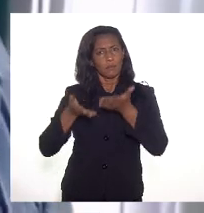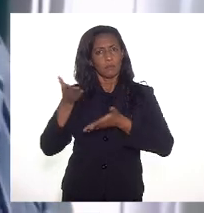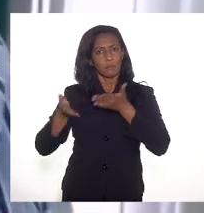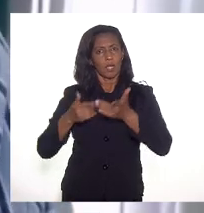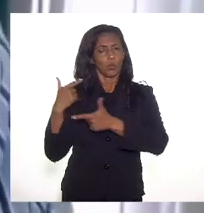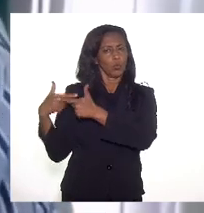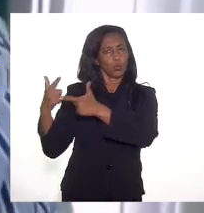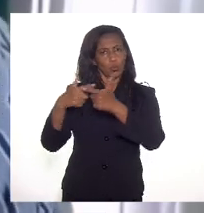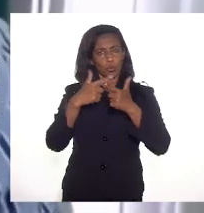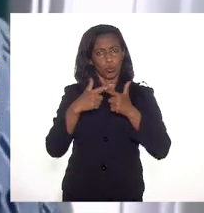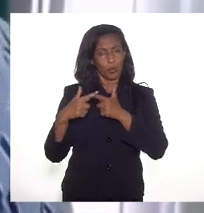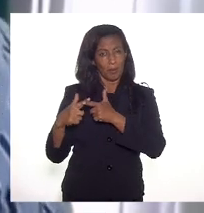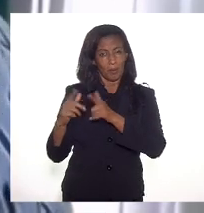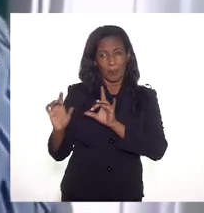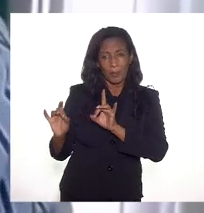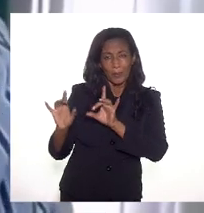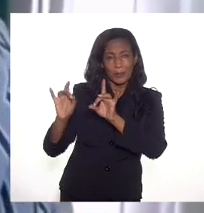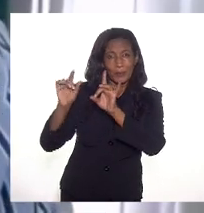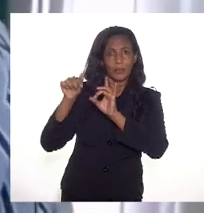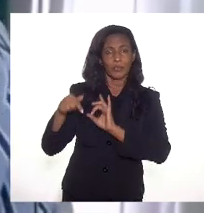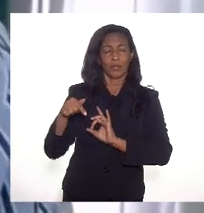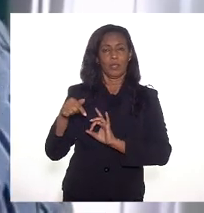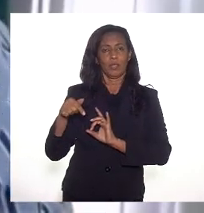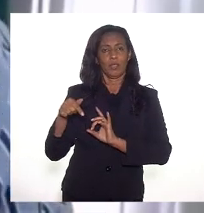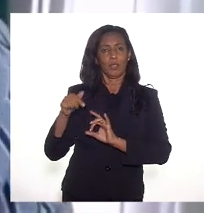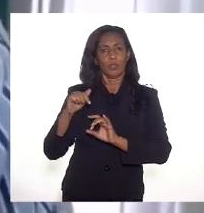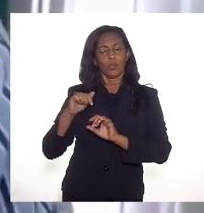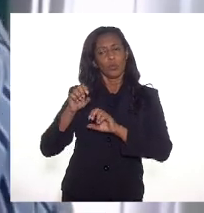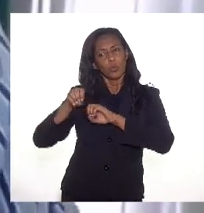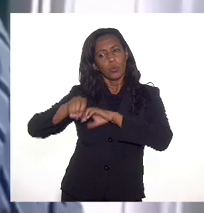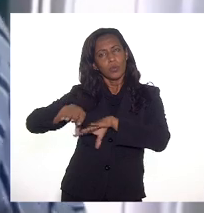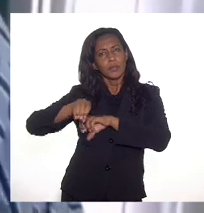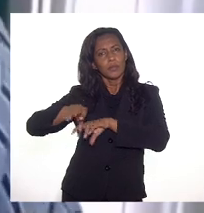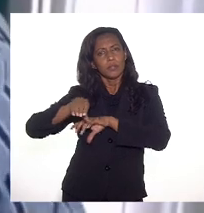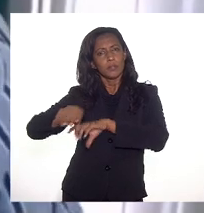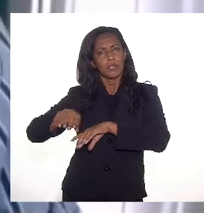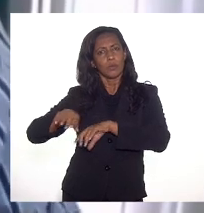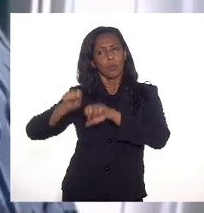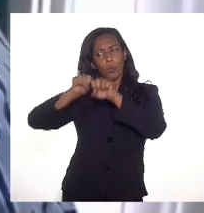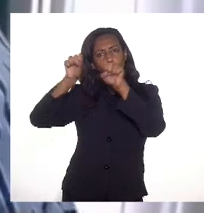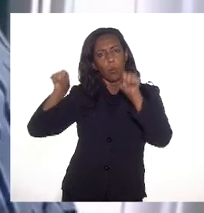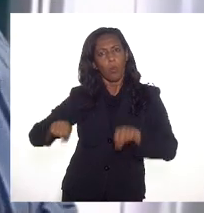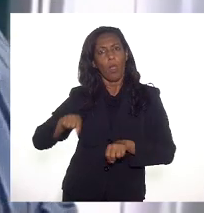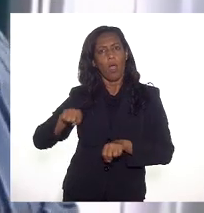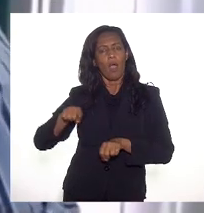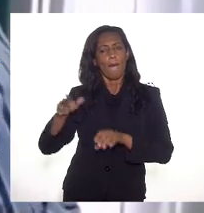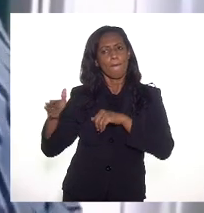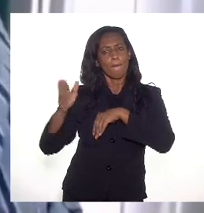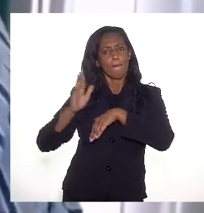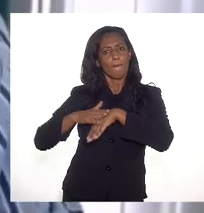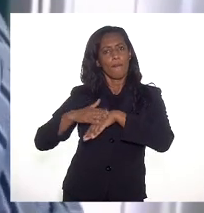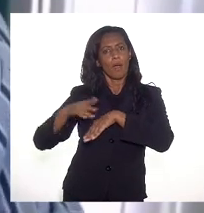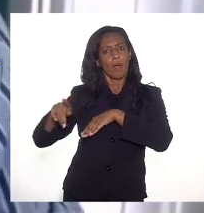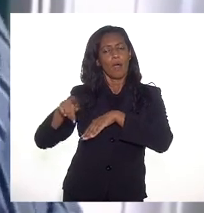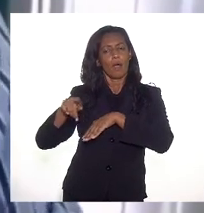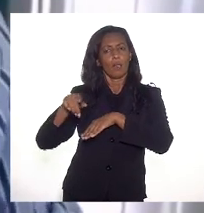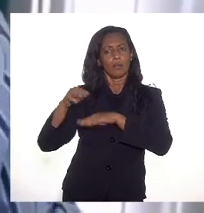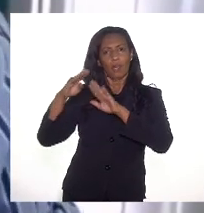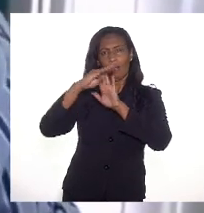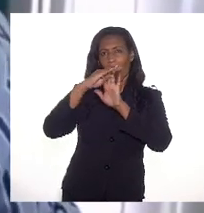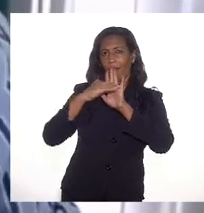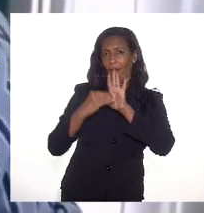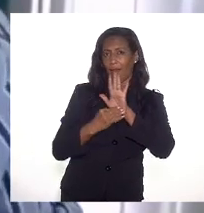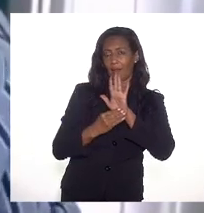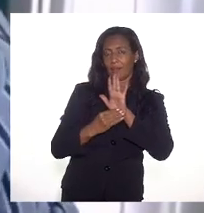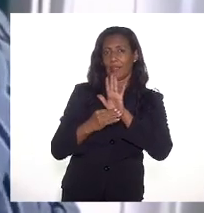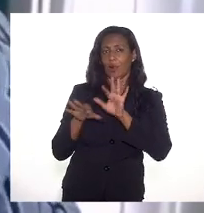das situações excepcionais no âmbito do sistema de ensino, justamente em função da pandemia, tanto em relação ao calendário quanto